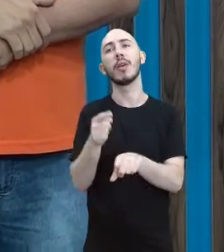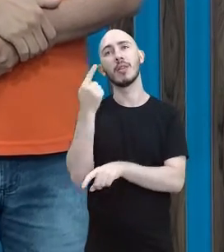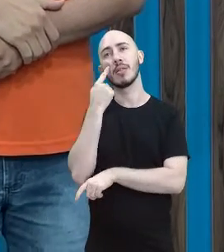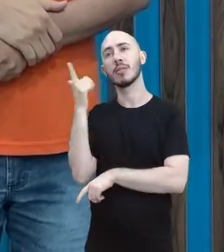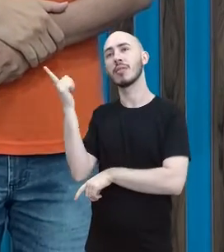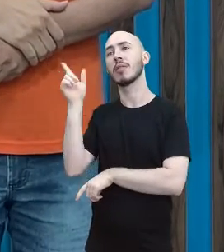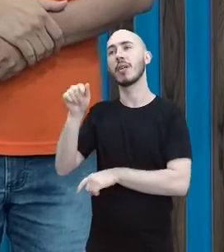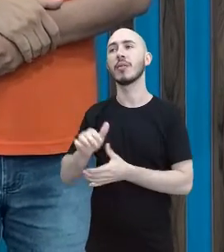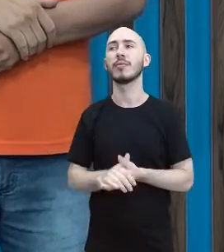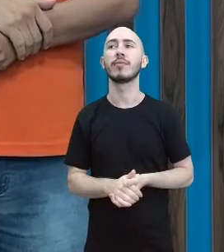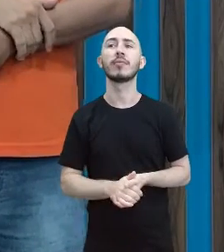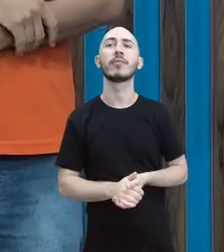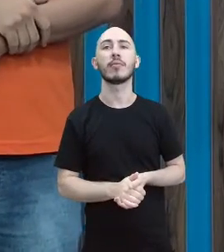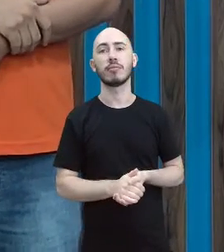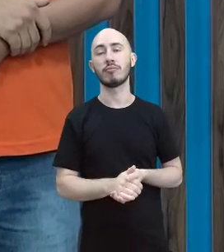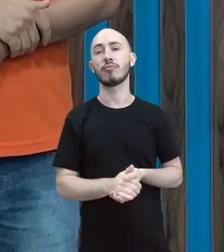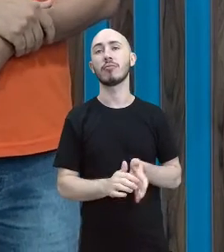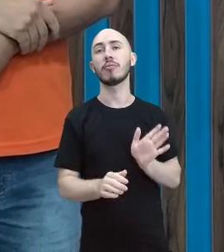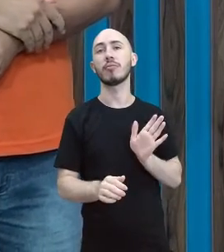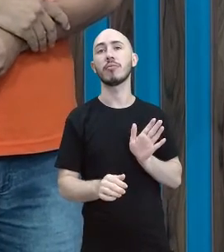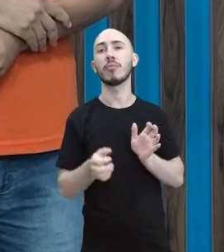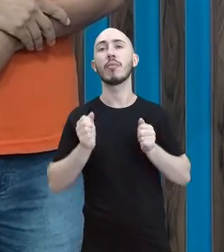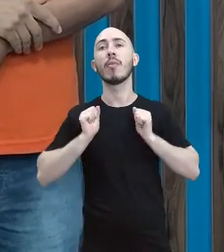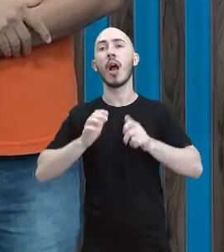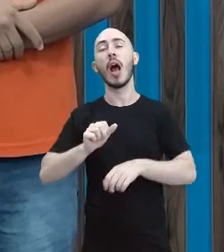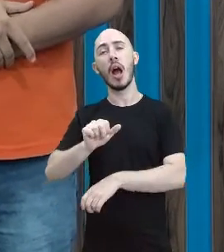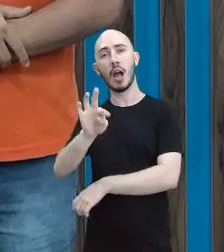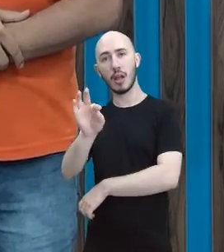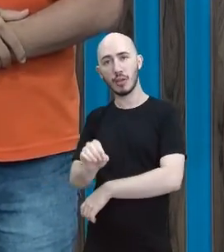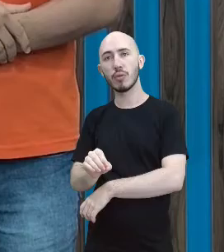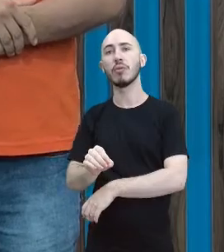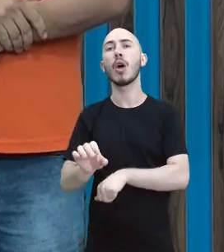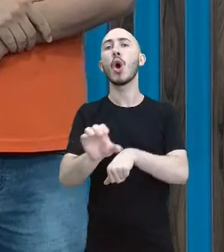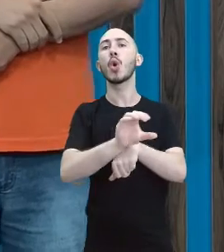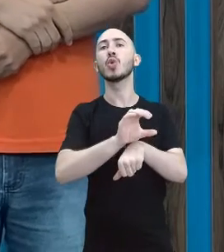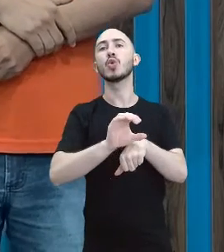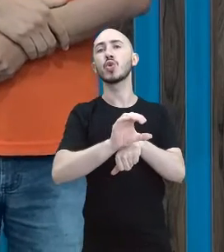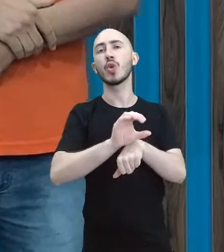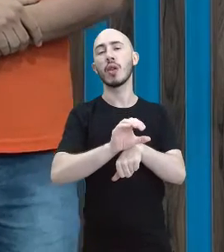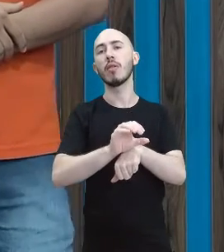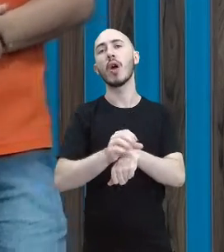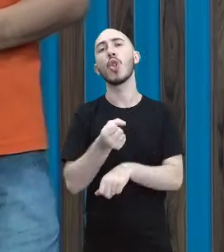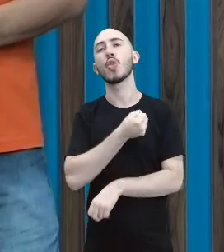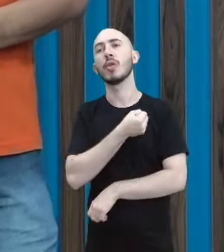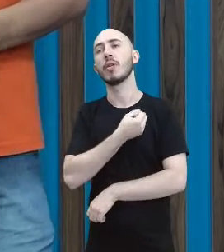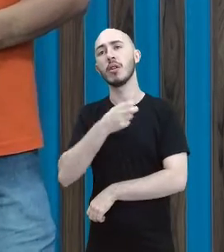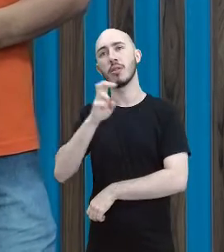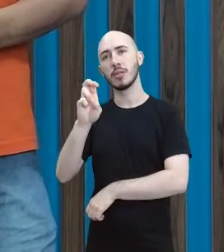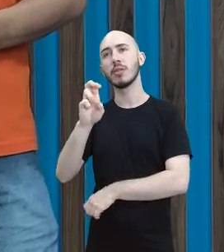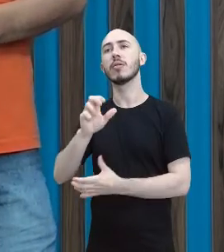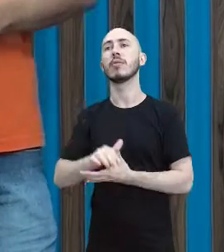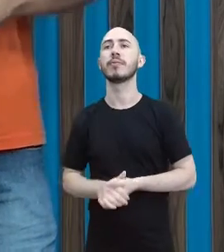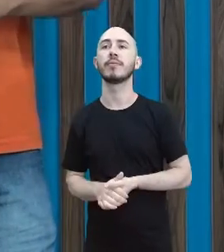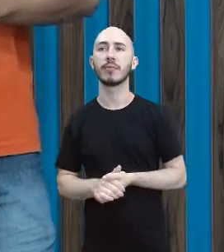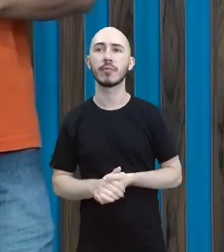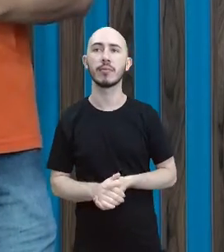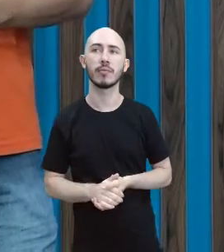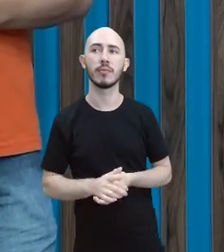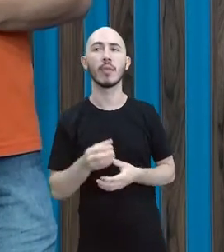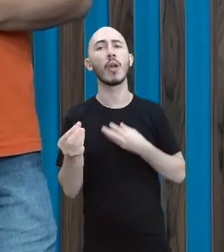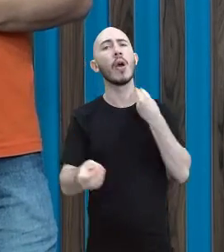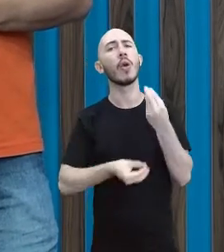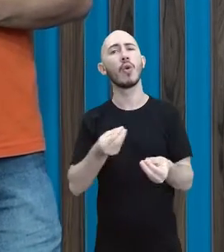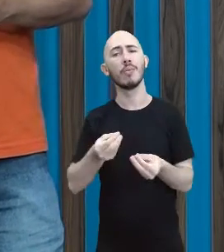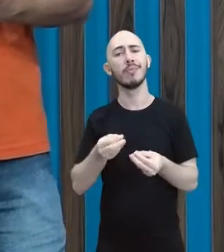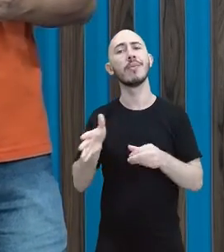institucional número 5. A gente vai falar um pouquinho sobre isso, né? O nosso robozinho perguntou aí, acabei de explicar, né, essa questão. Por que o golpe